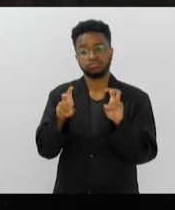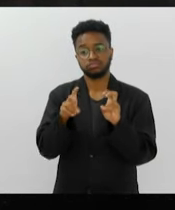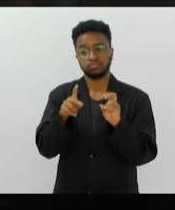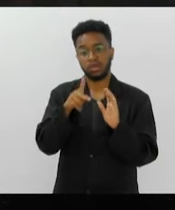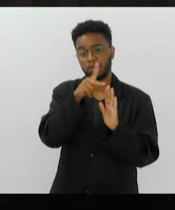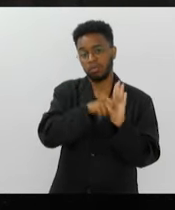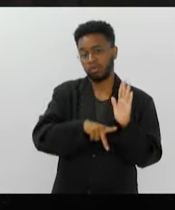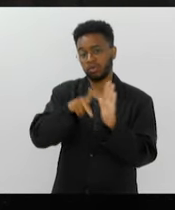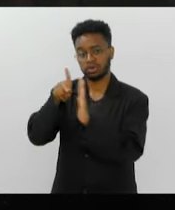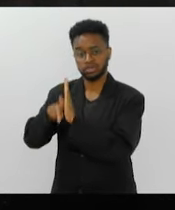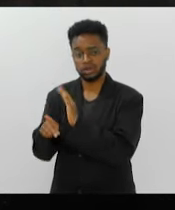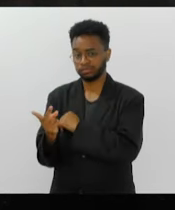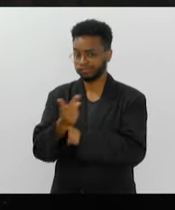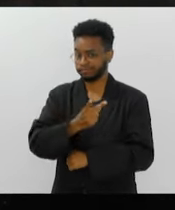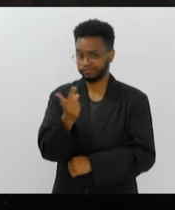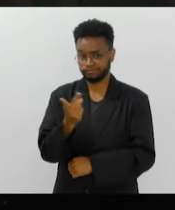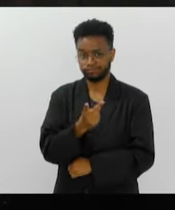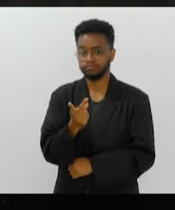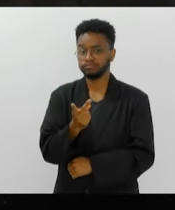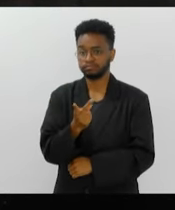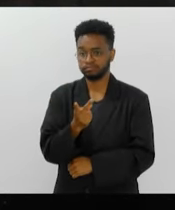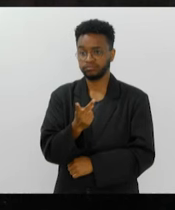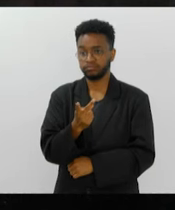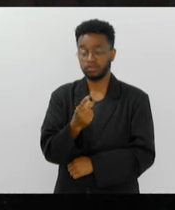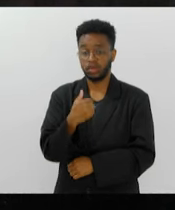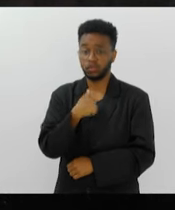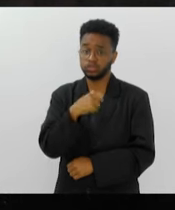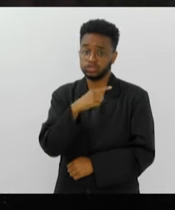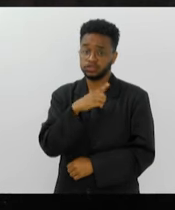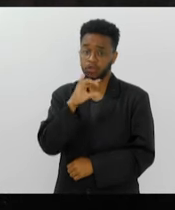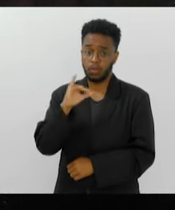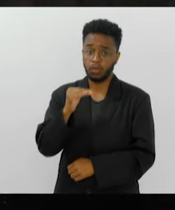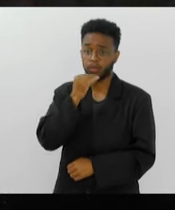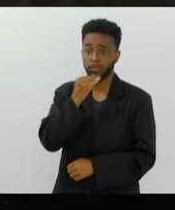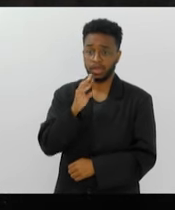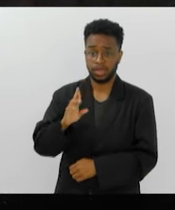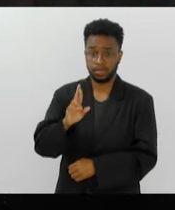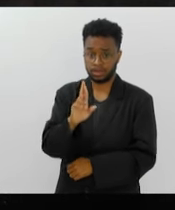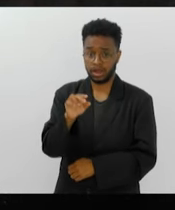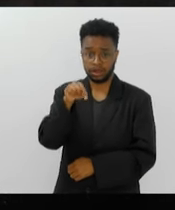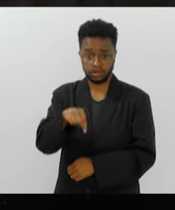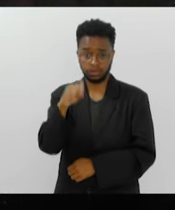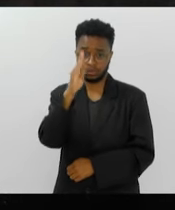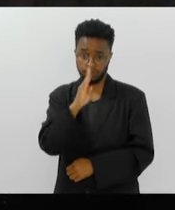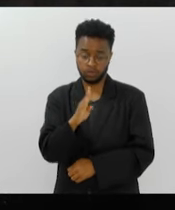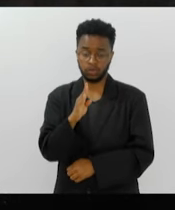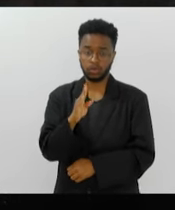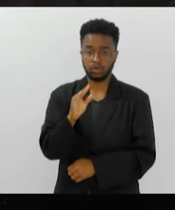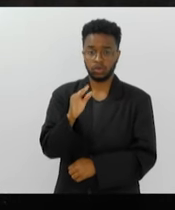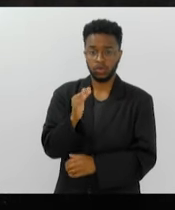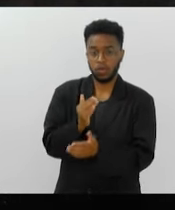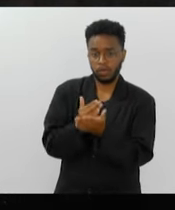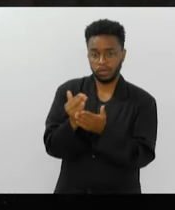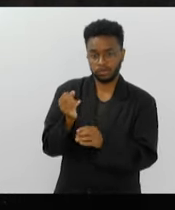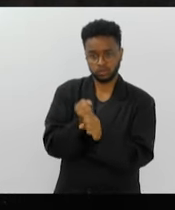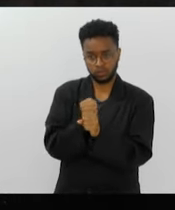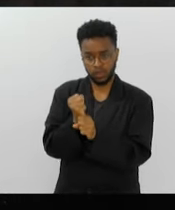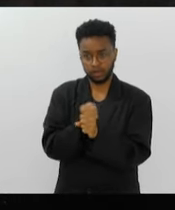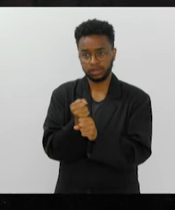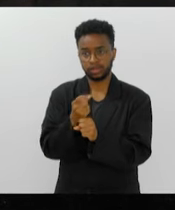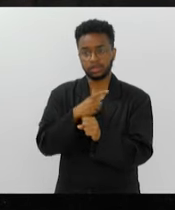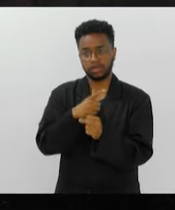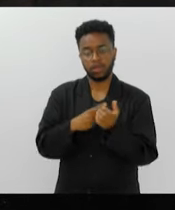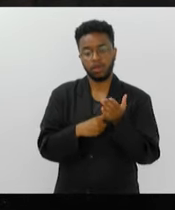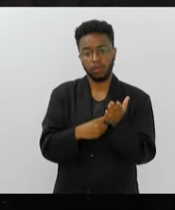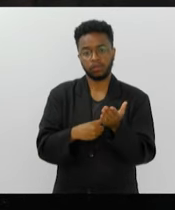políticos que se apresentam tive pude ter a oportunidade de representar O parlamento brasileiro no início do ano numa série de agendas construídas com